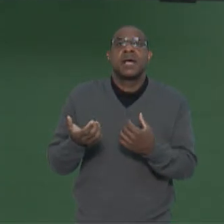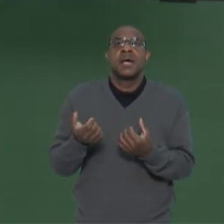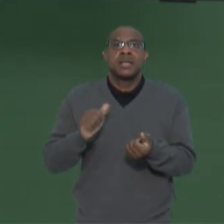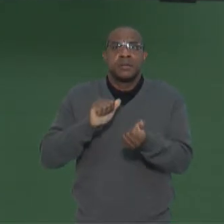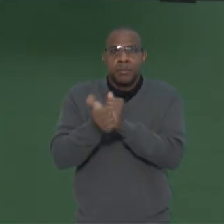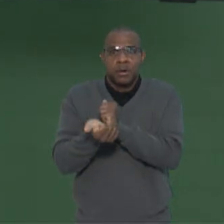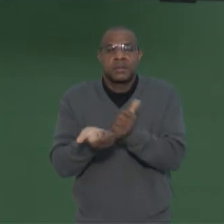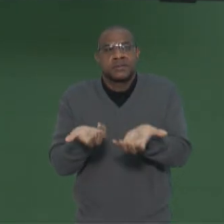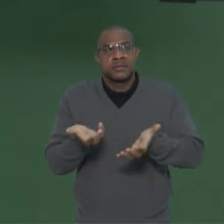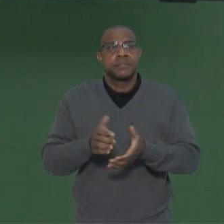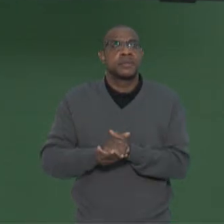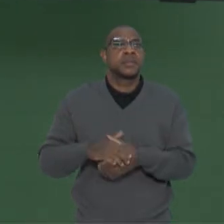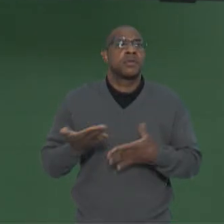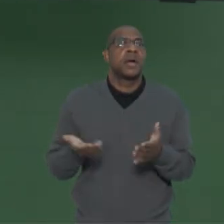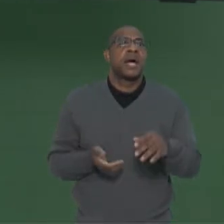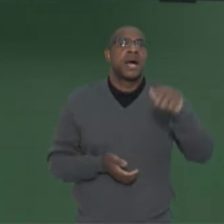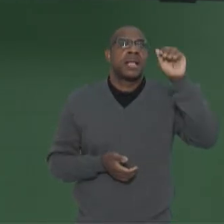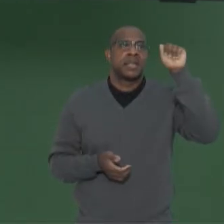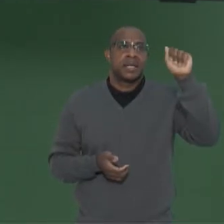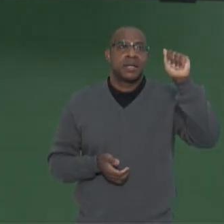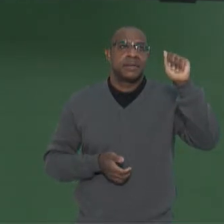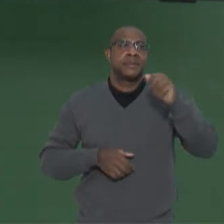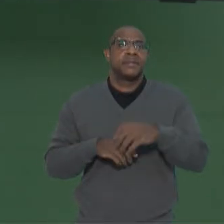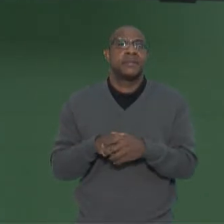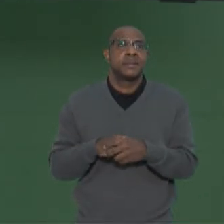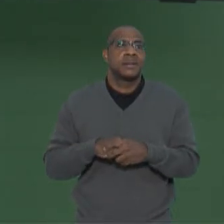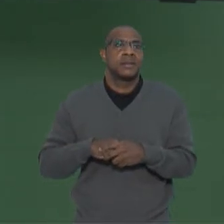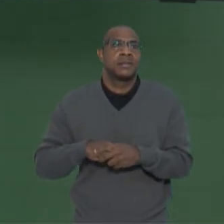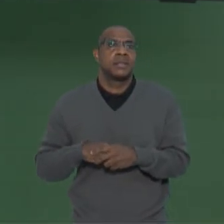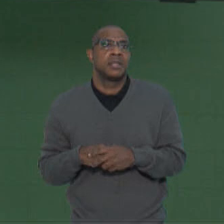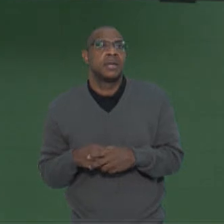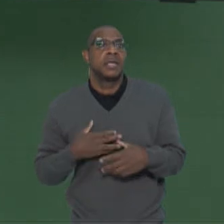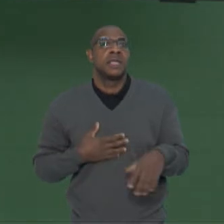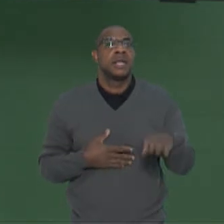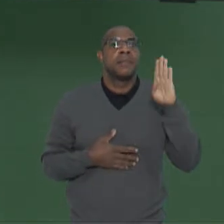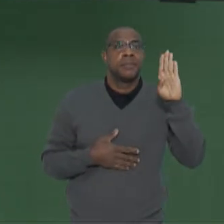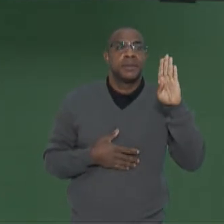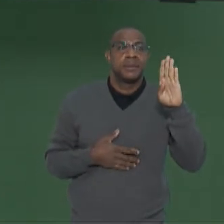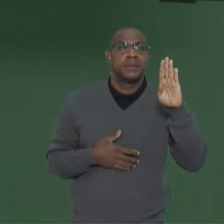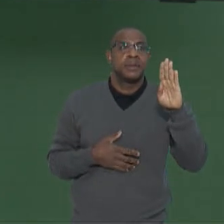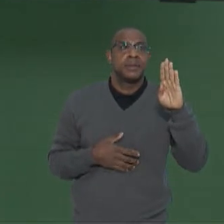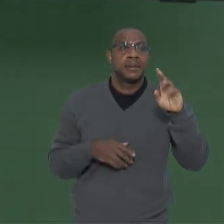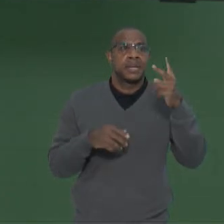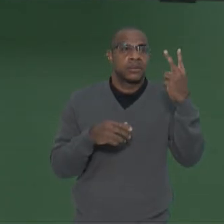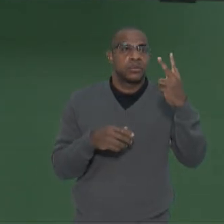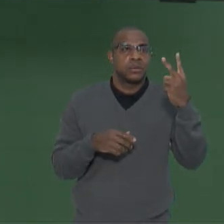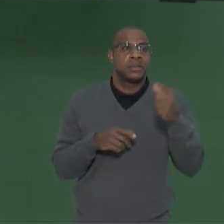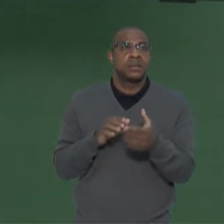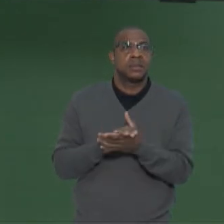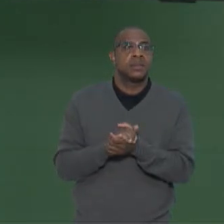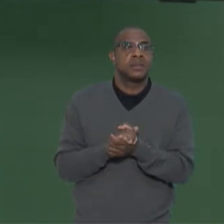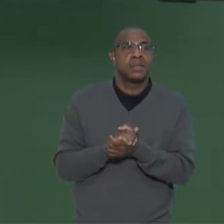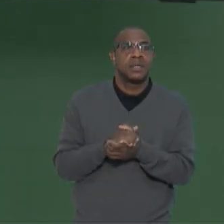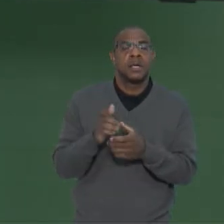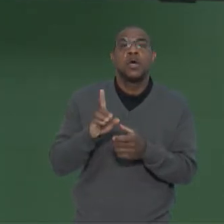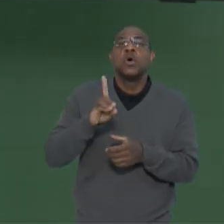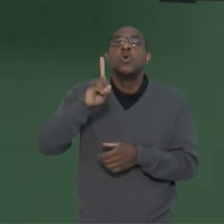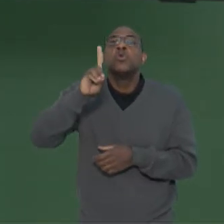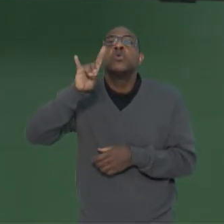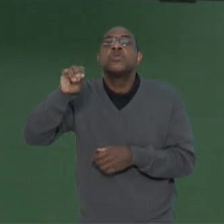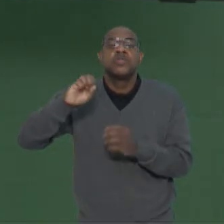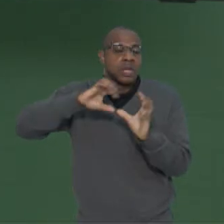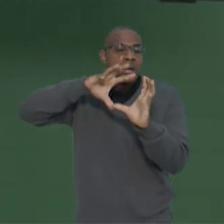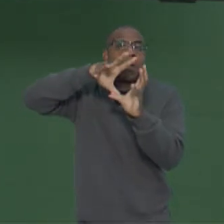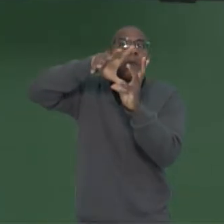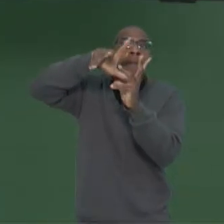é a correta e letra B, né, a respeito deste dia comemorativo, a função dele,